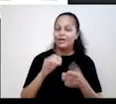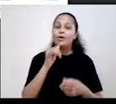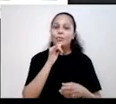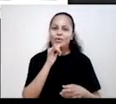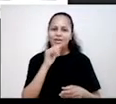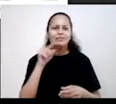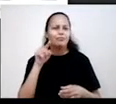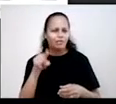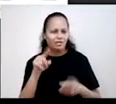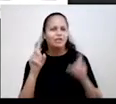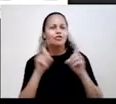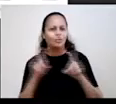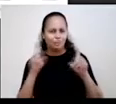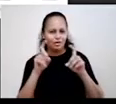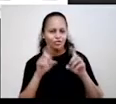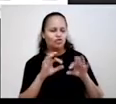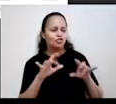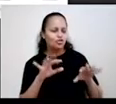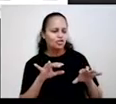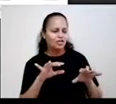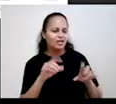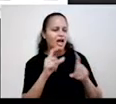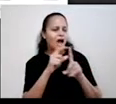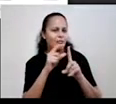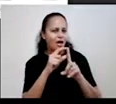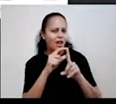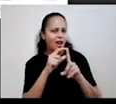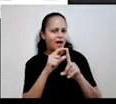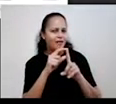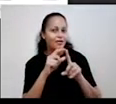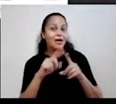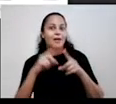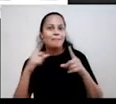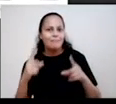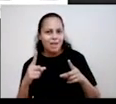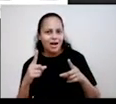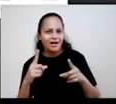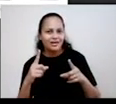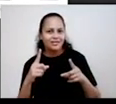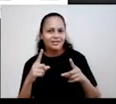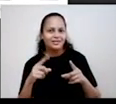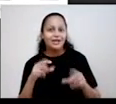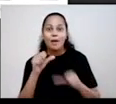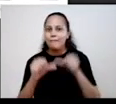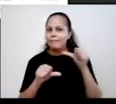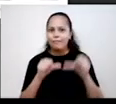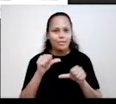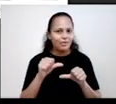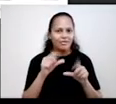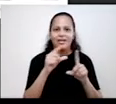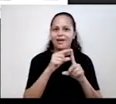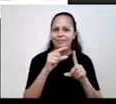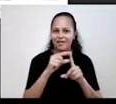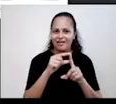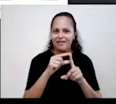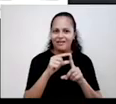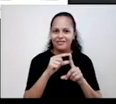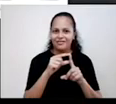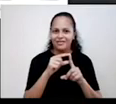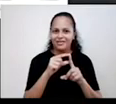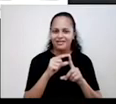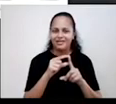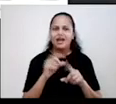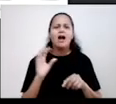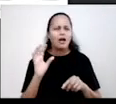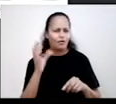digitam uma palavra e aí o corretor ortográfico muda completamente aquela palavra, transforma em outra e fica totalmente sem sentido. Então isso acontece às